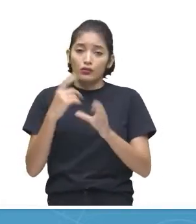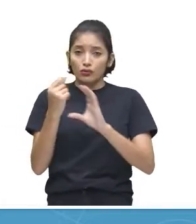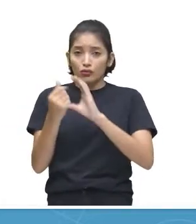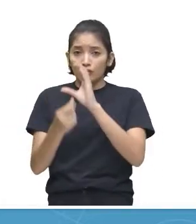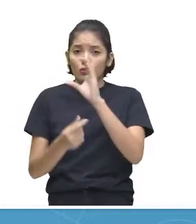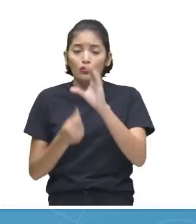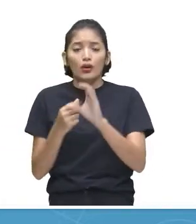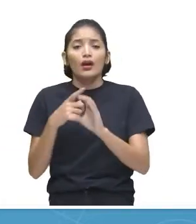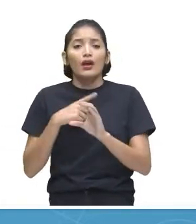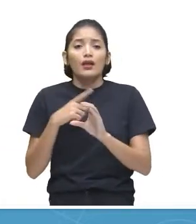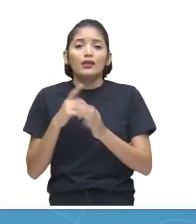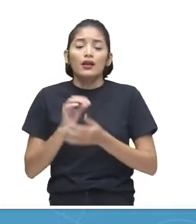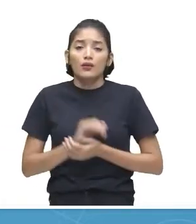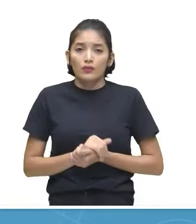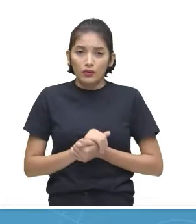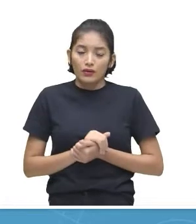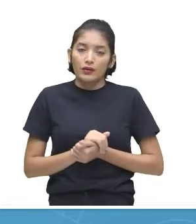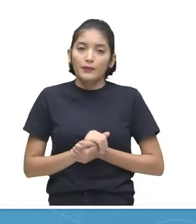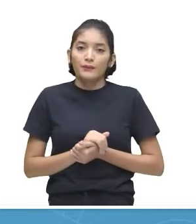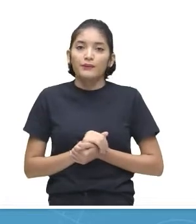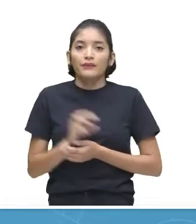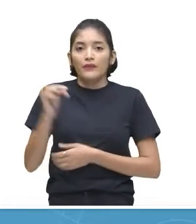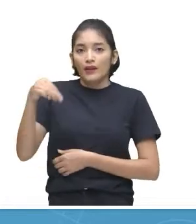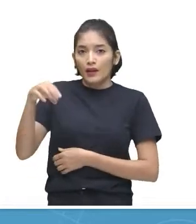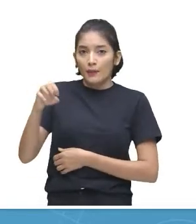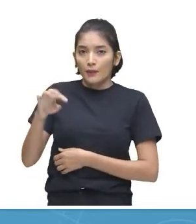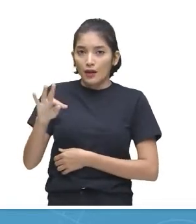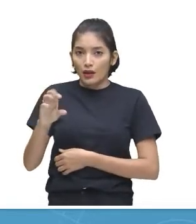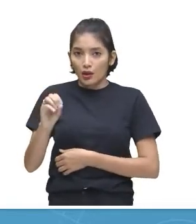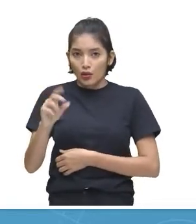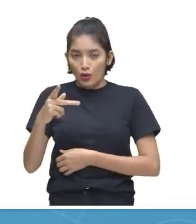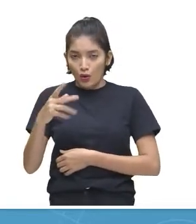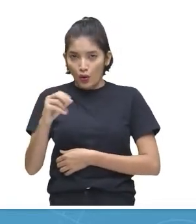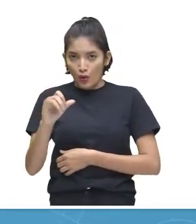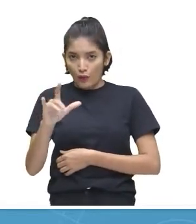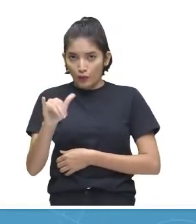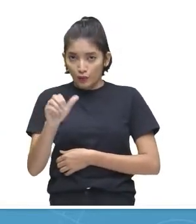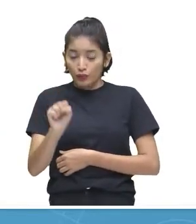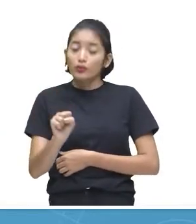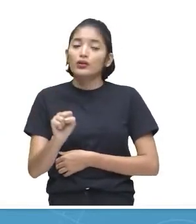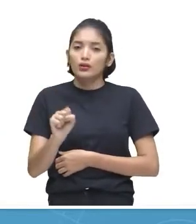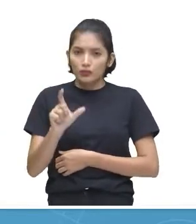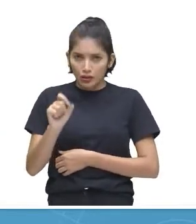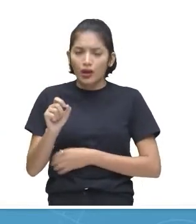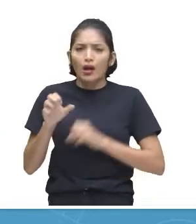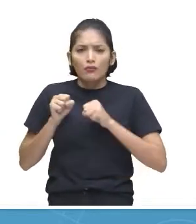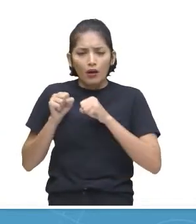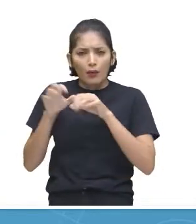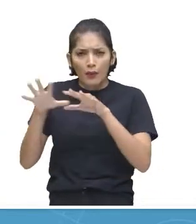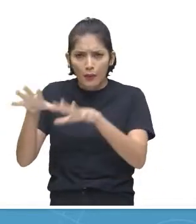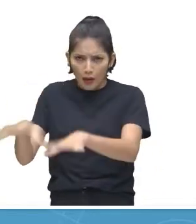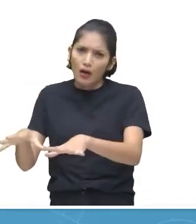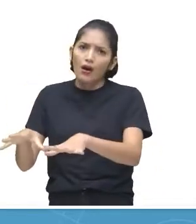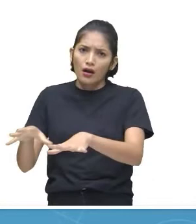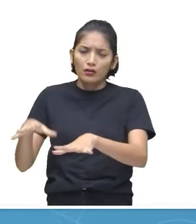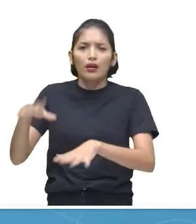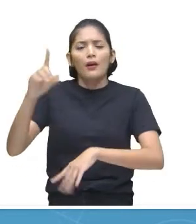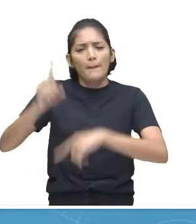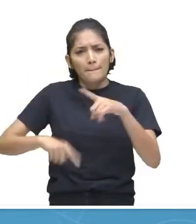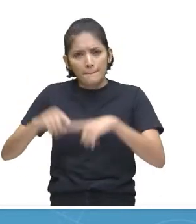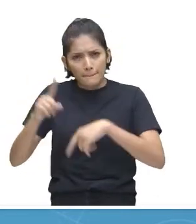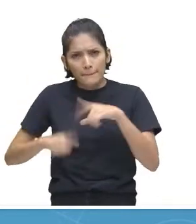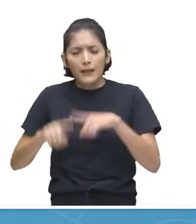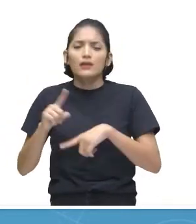relação metrópole colônia. Então, a colônia, que era a explorada economicamente, ou seja, toda aquela